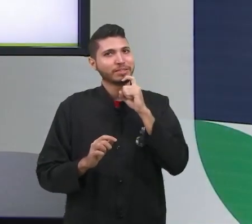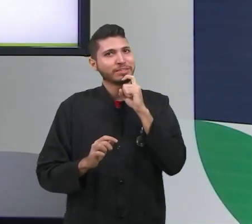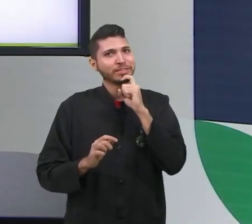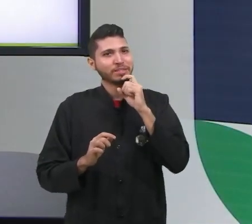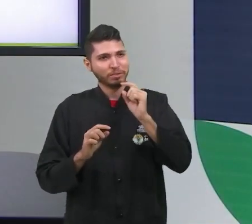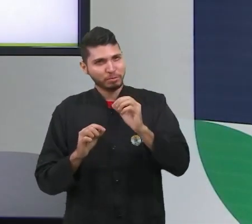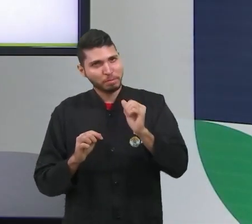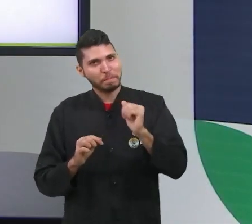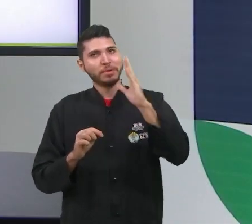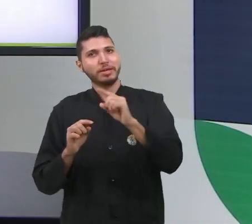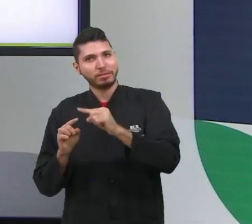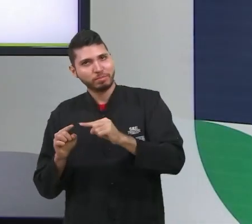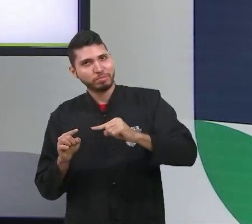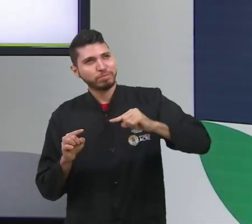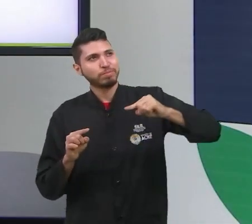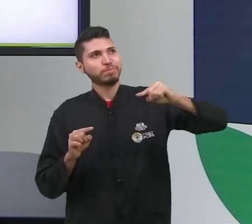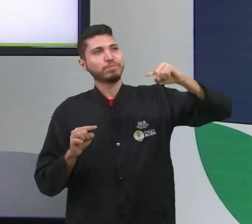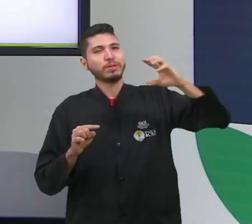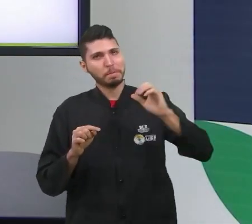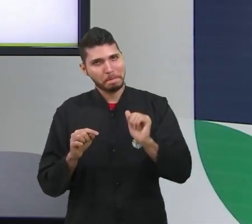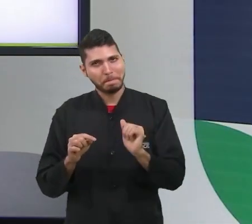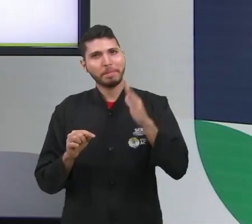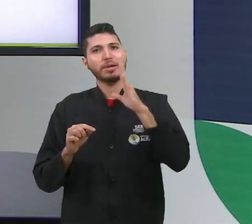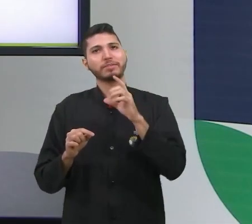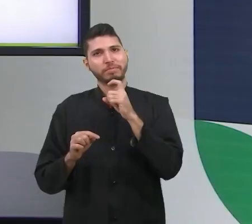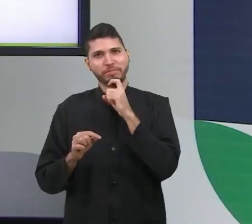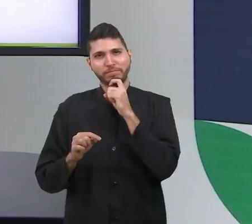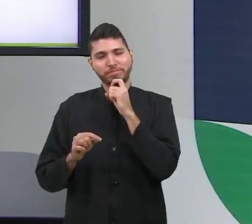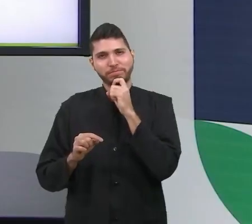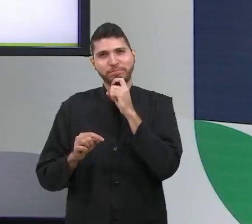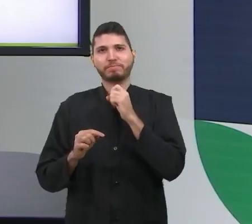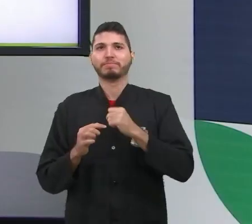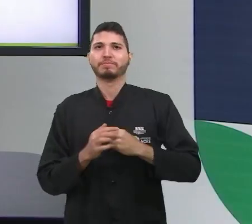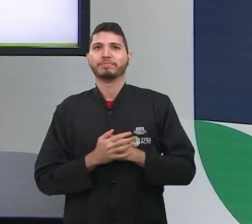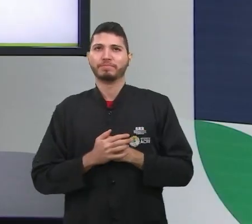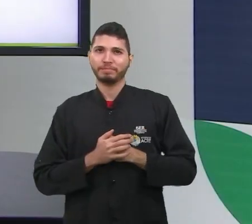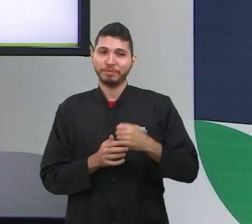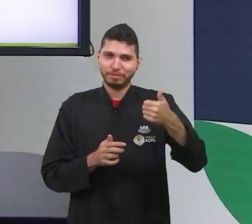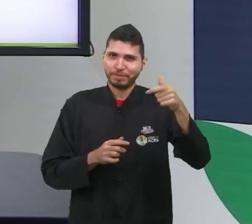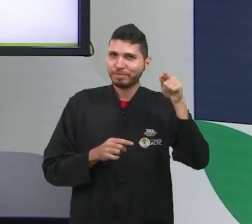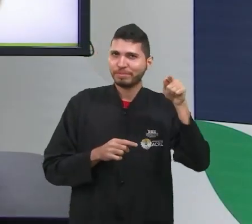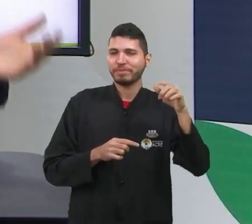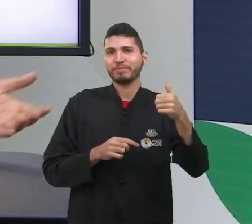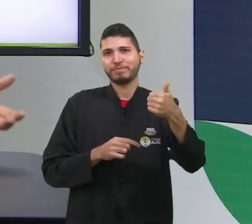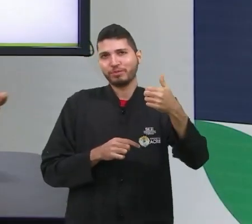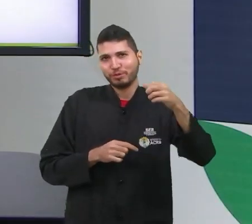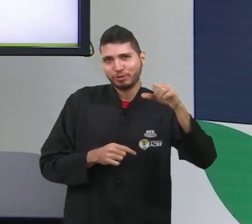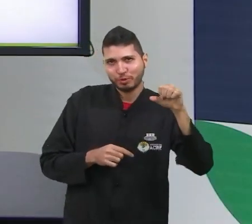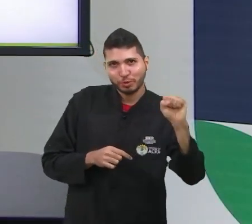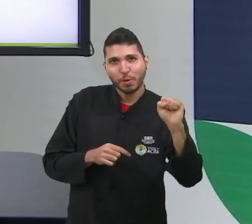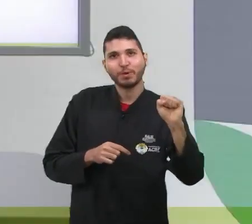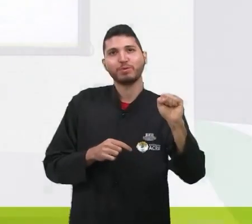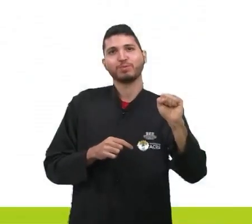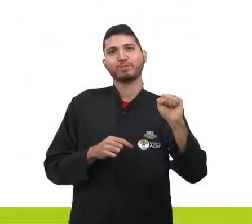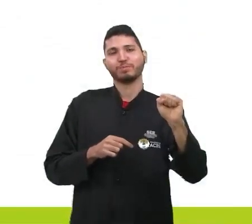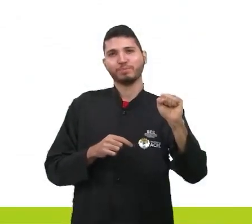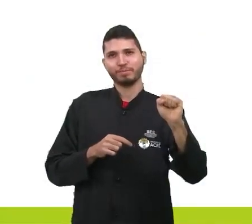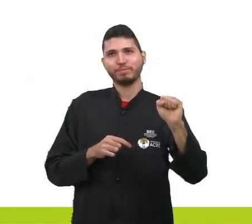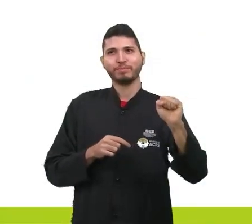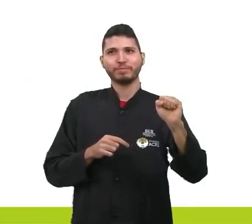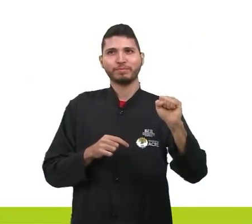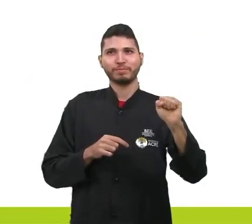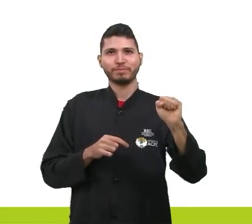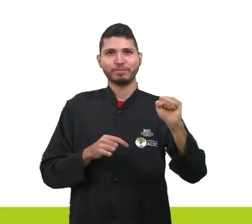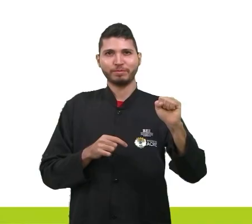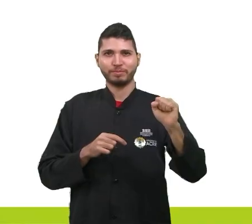diretamente também na questão do clima. Pessoal, outro fator, não menos importante, tá? Aliás, de